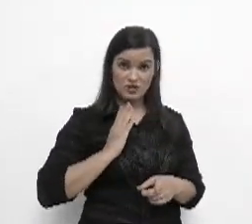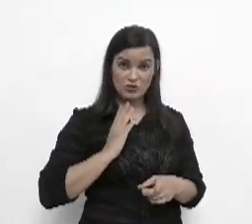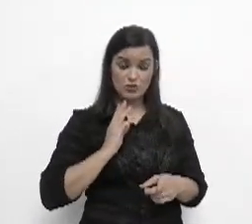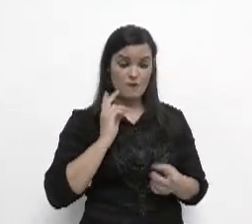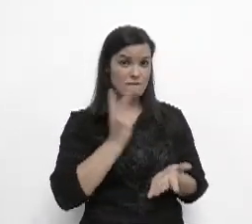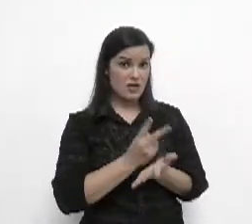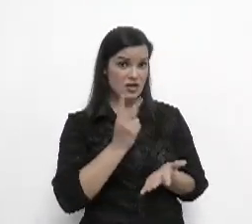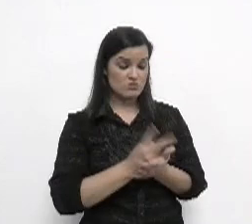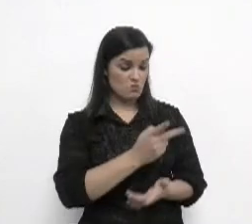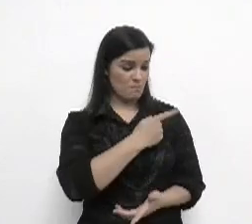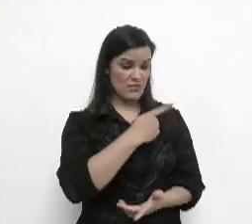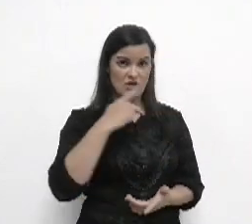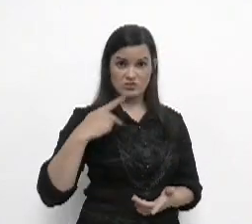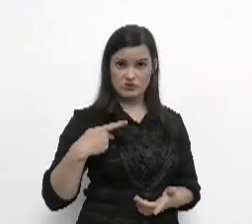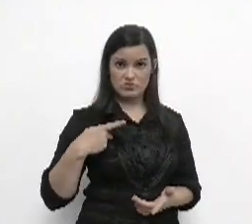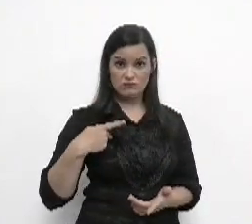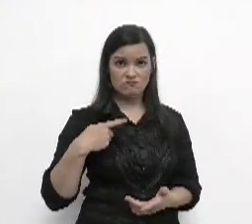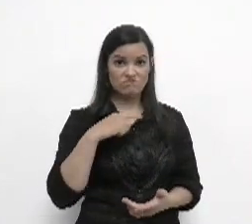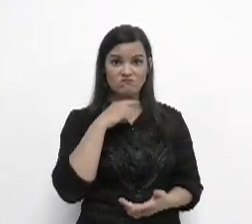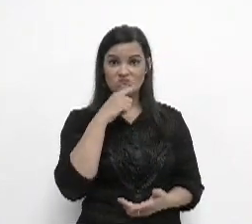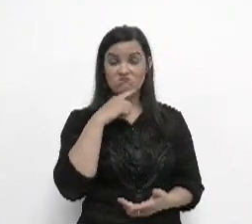conseguem ser usados por Deus.